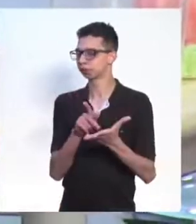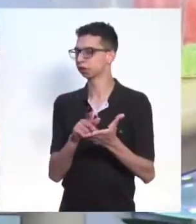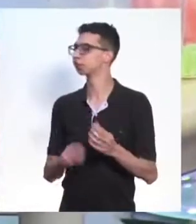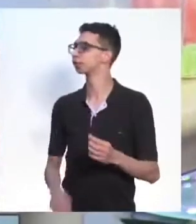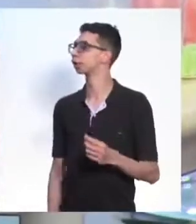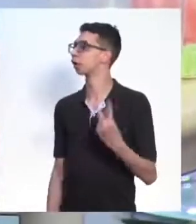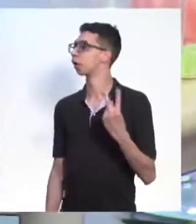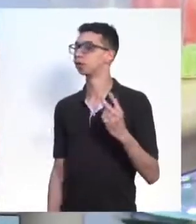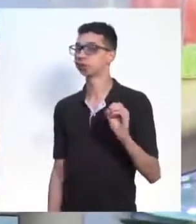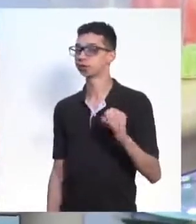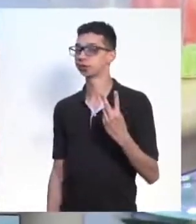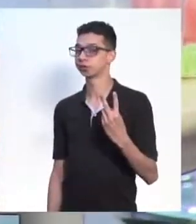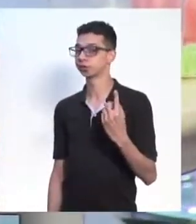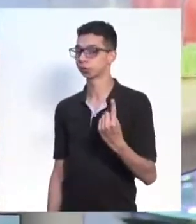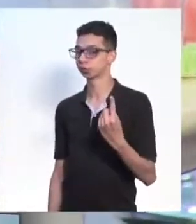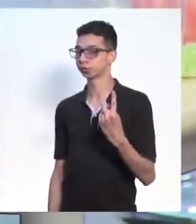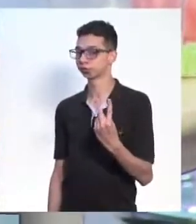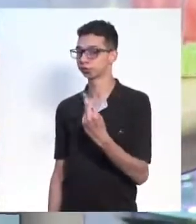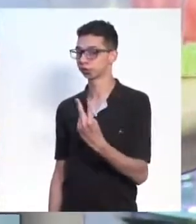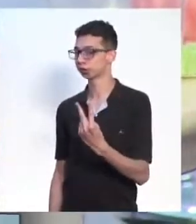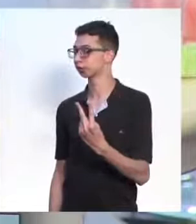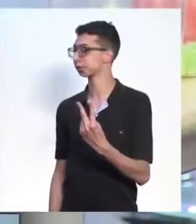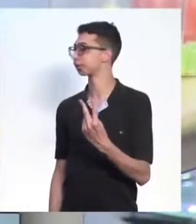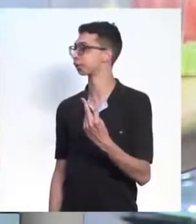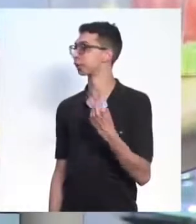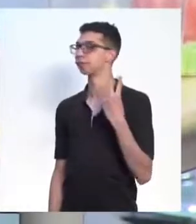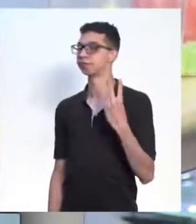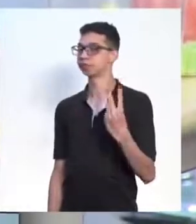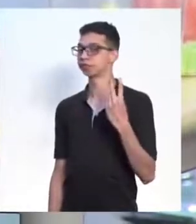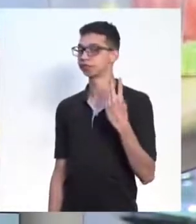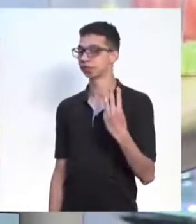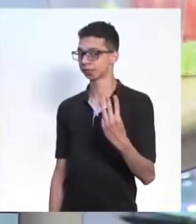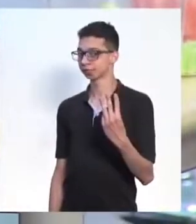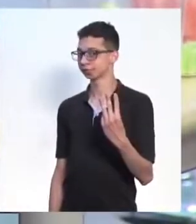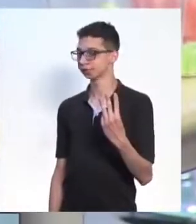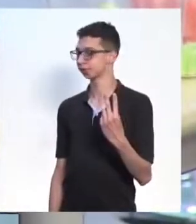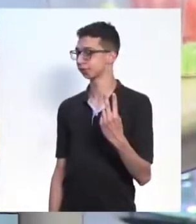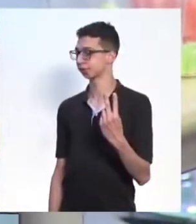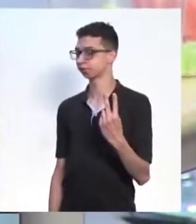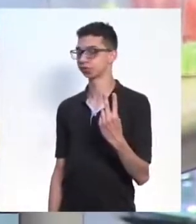20, 21, 22, 23,